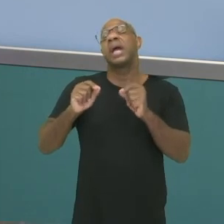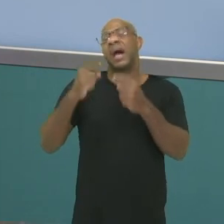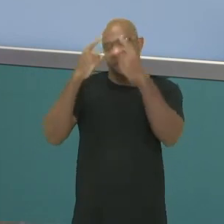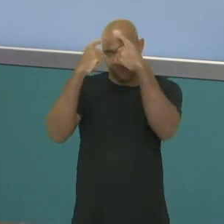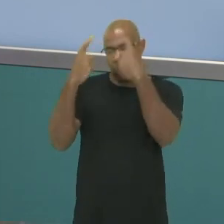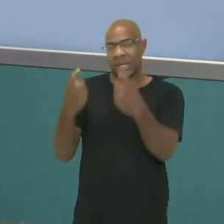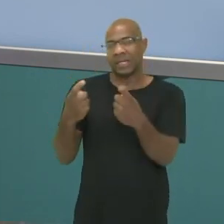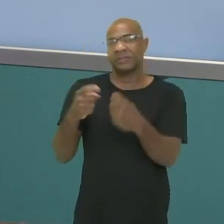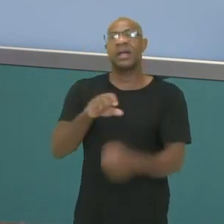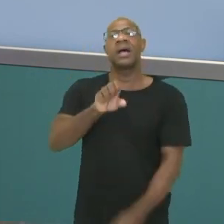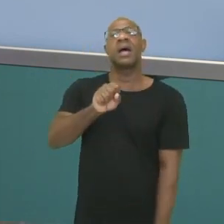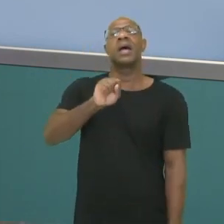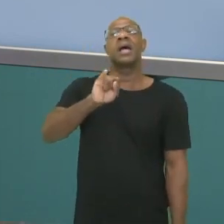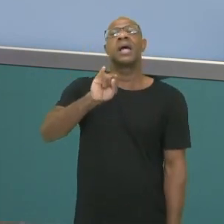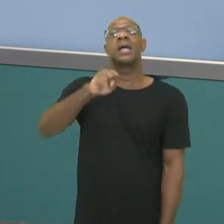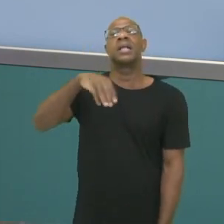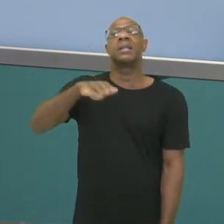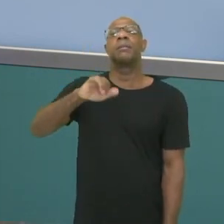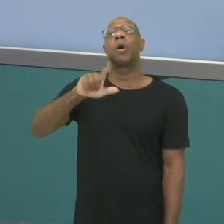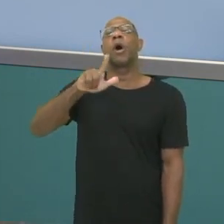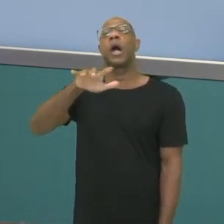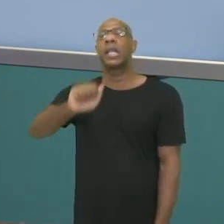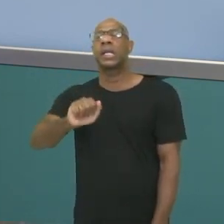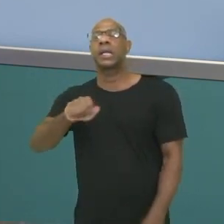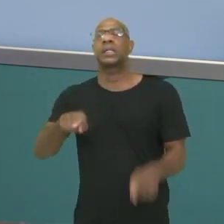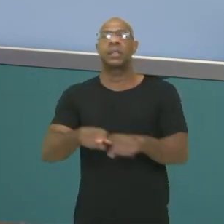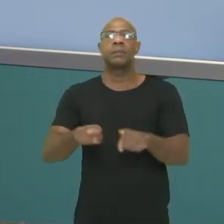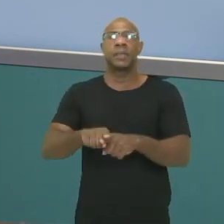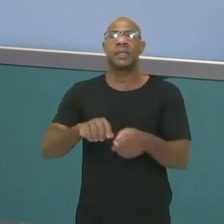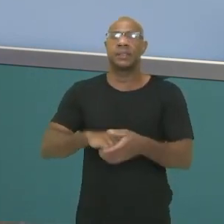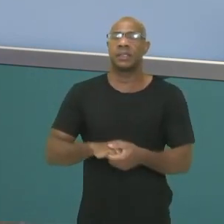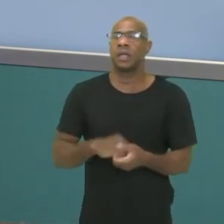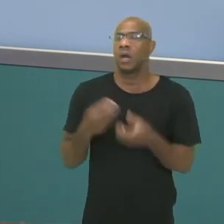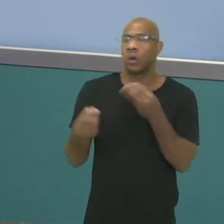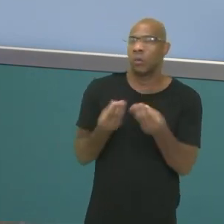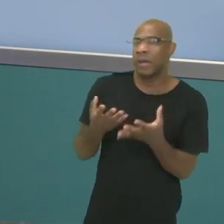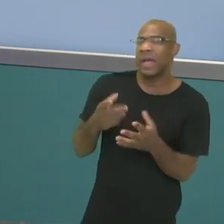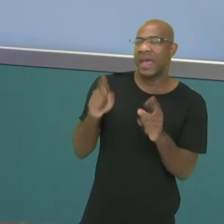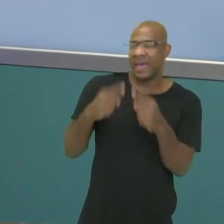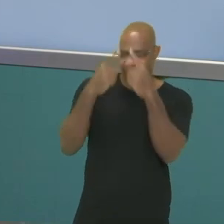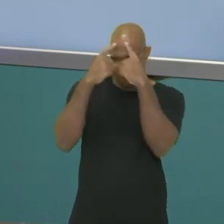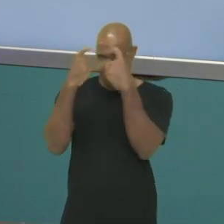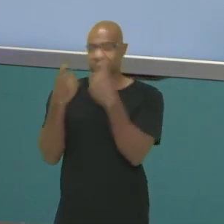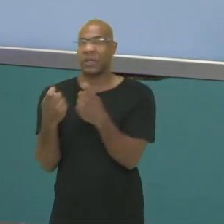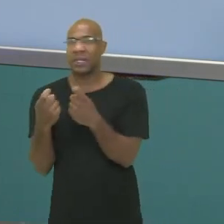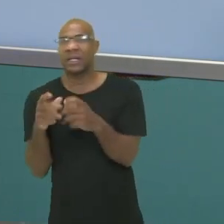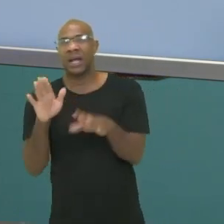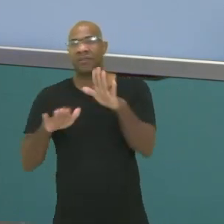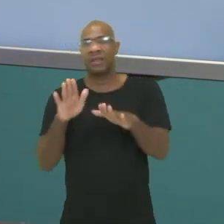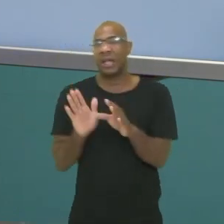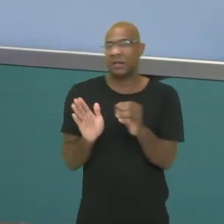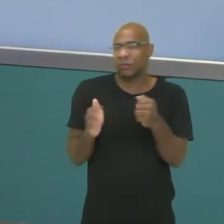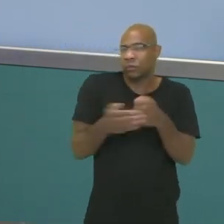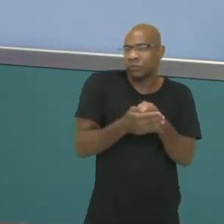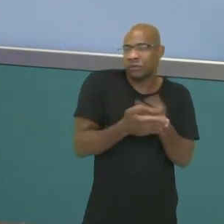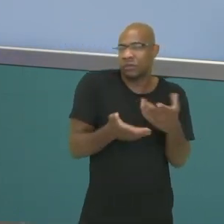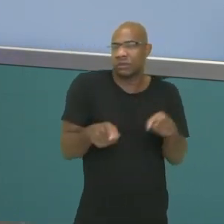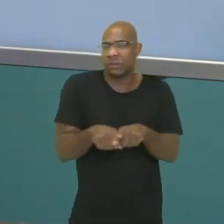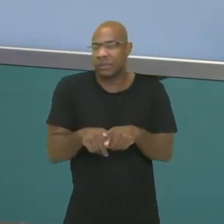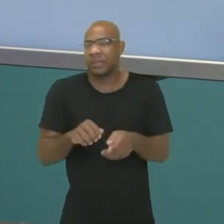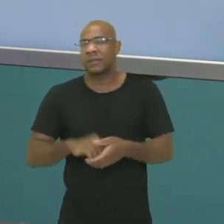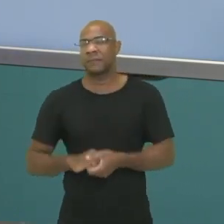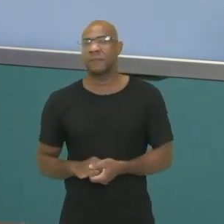vezes, elas são, assim, socialmente elas são às vezes vedadas, né, elas não são violências, elas são veladas,